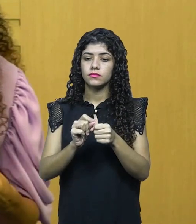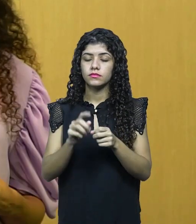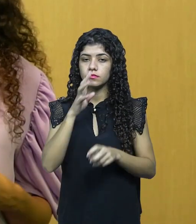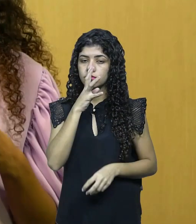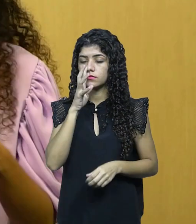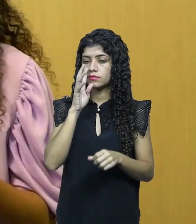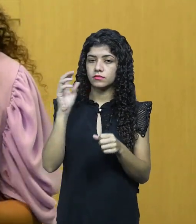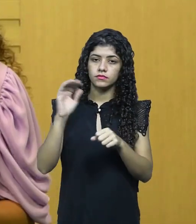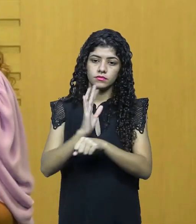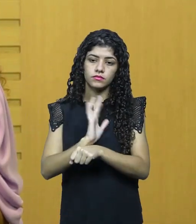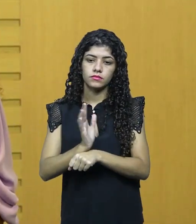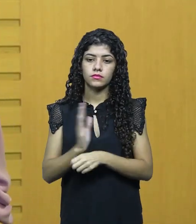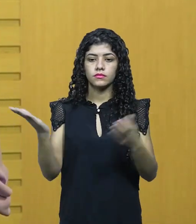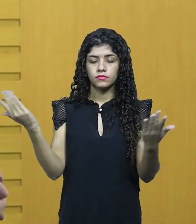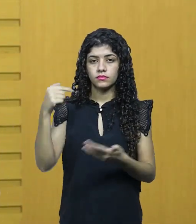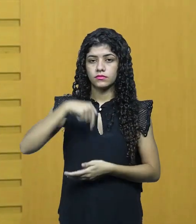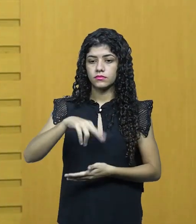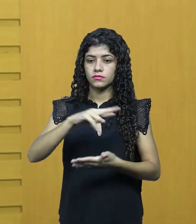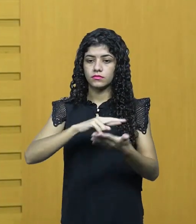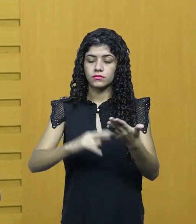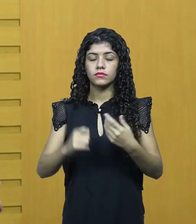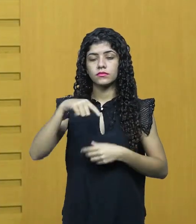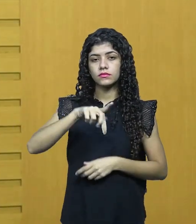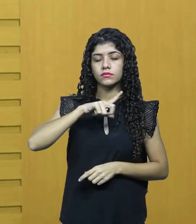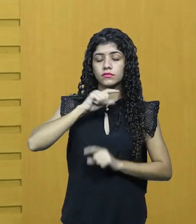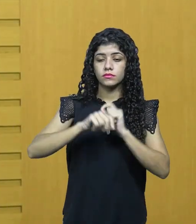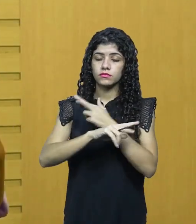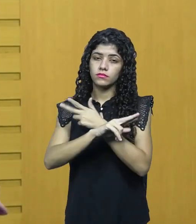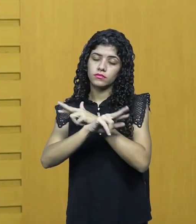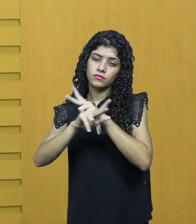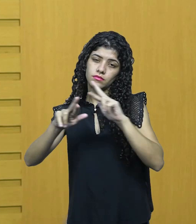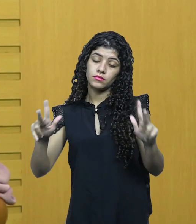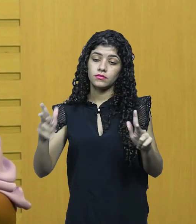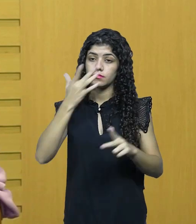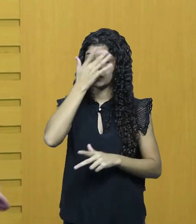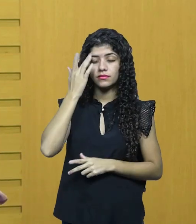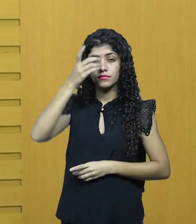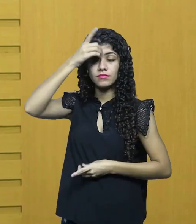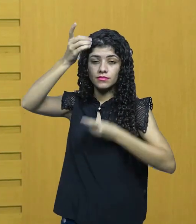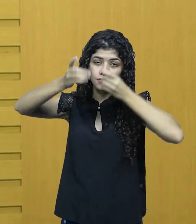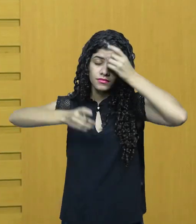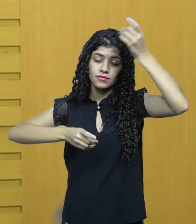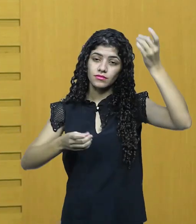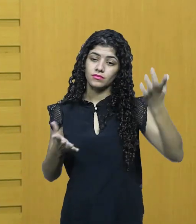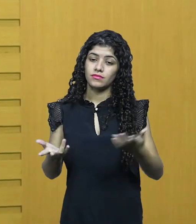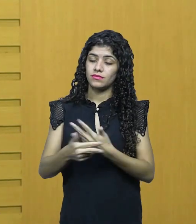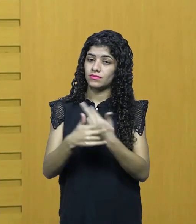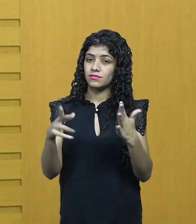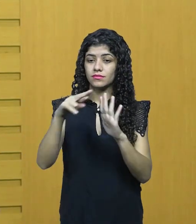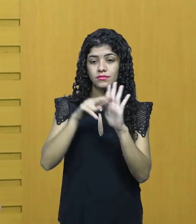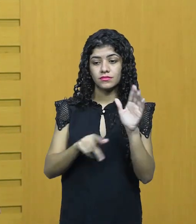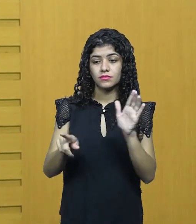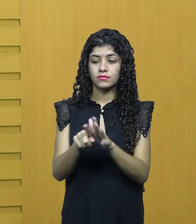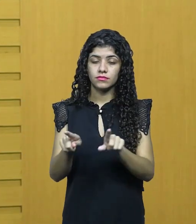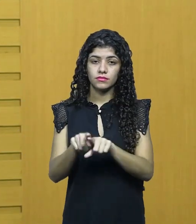que fez filmes, roteirizou filmes. E no mercado de roteiro, vocês vão encontrar diversos pontos de